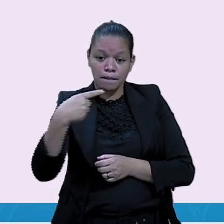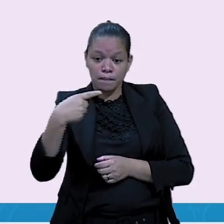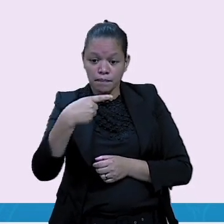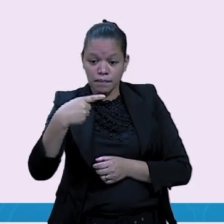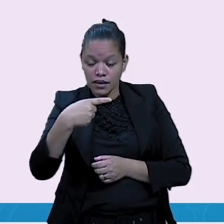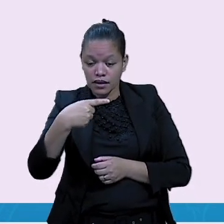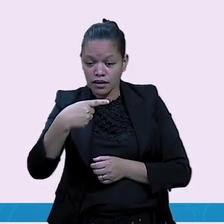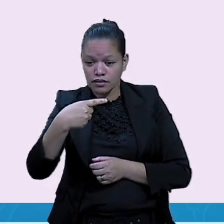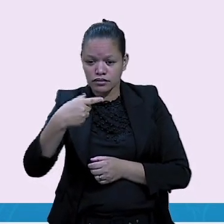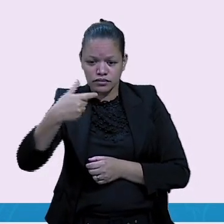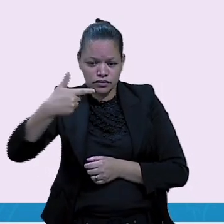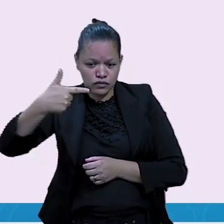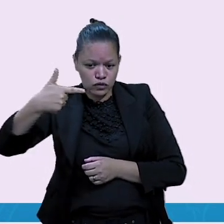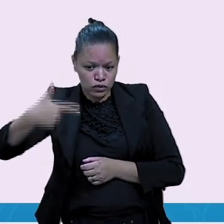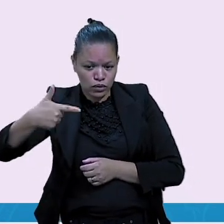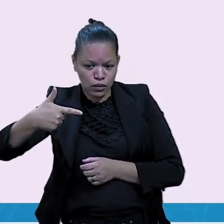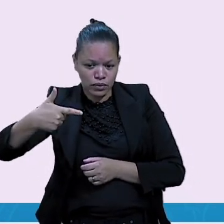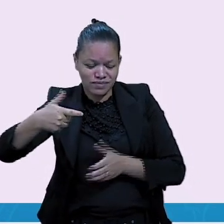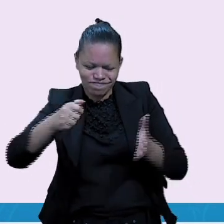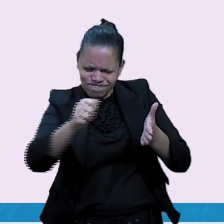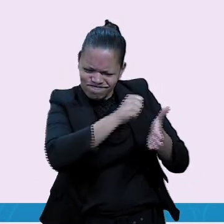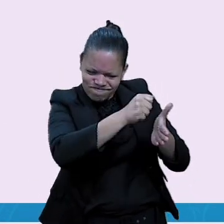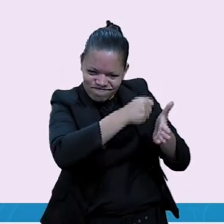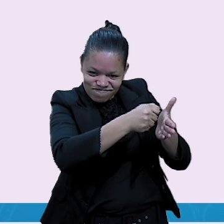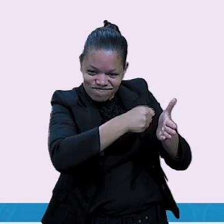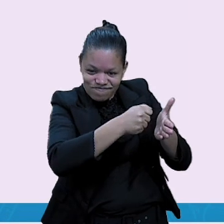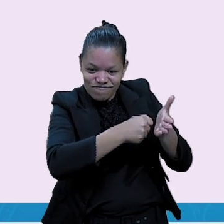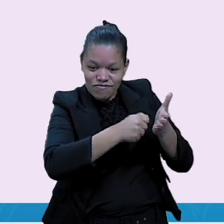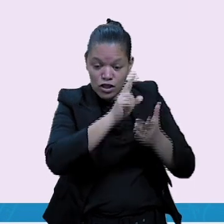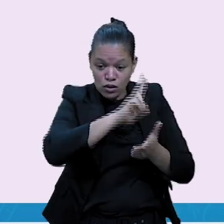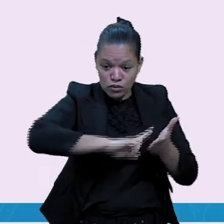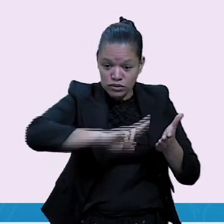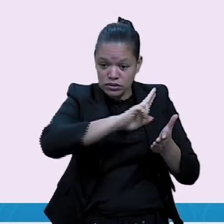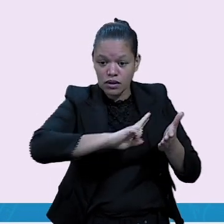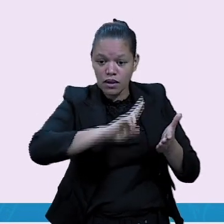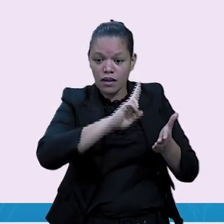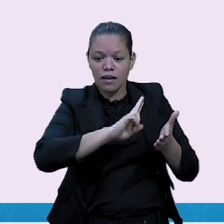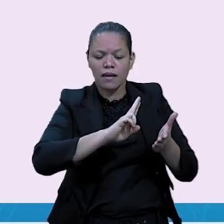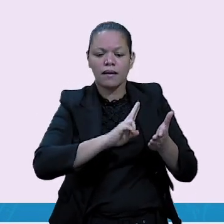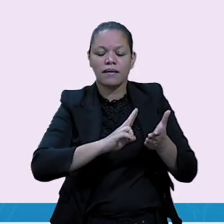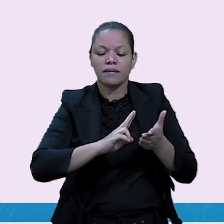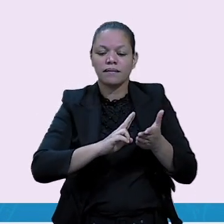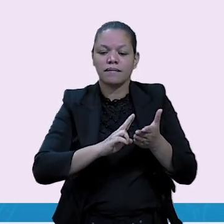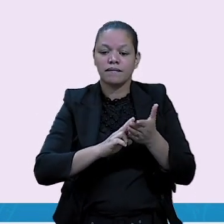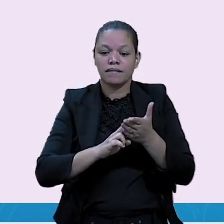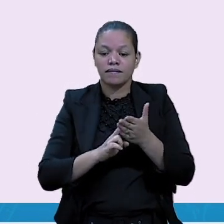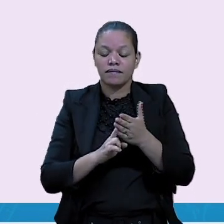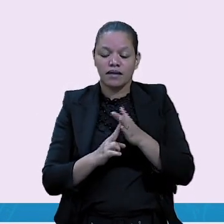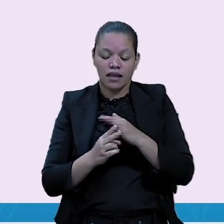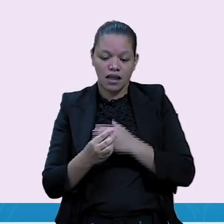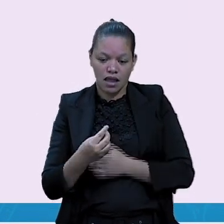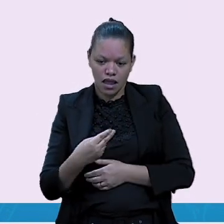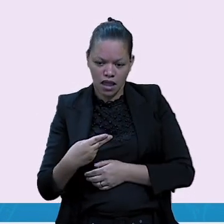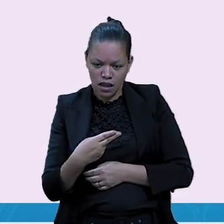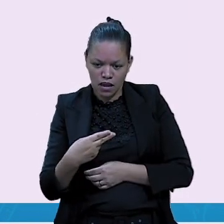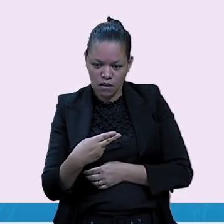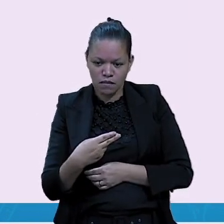Você vai tirar 2 centímetros que você usou. Quantos centímetros vai sobrar? 3 centímetros. Isso